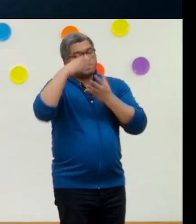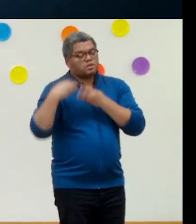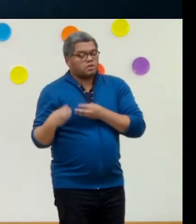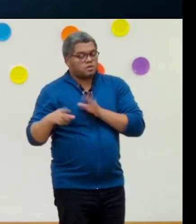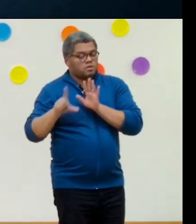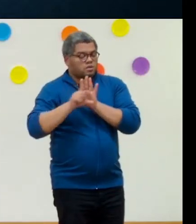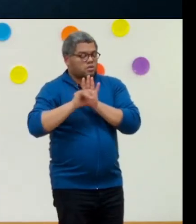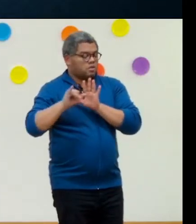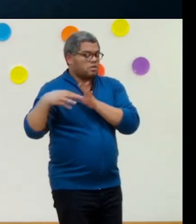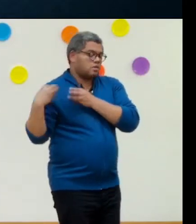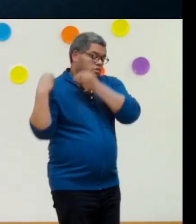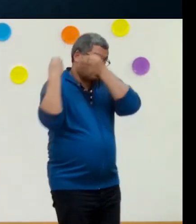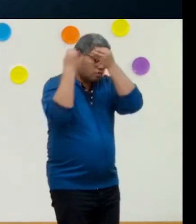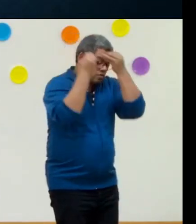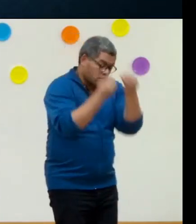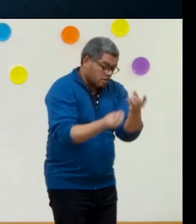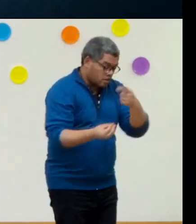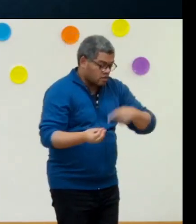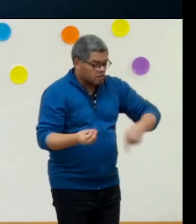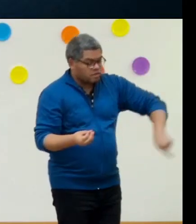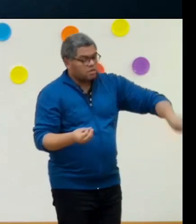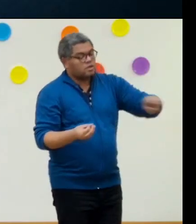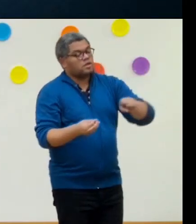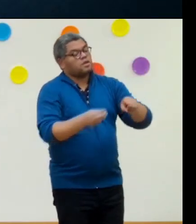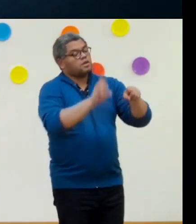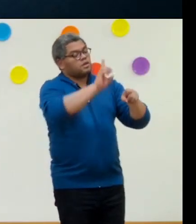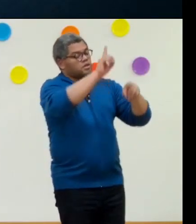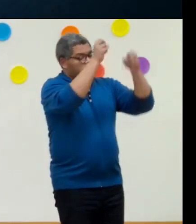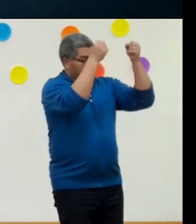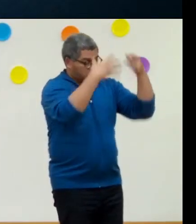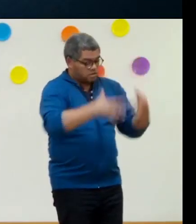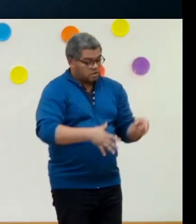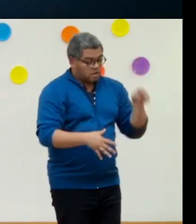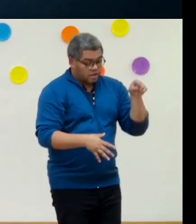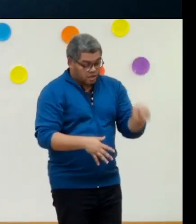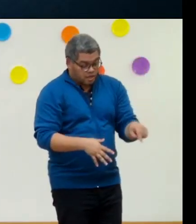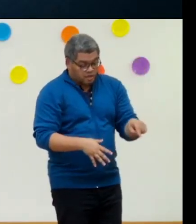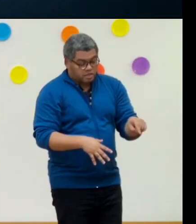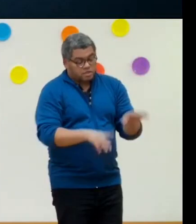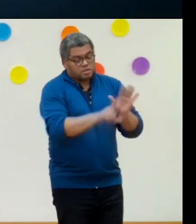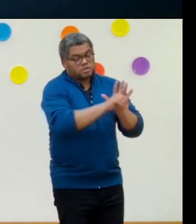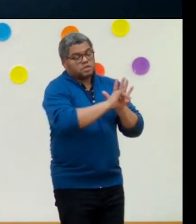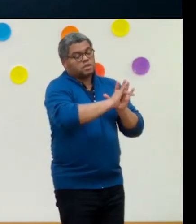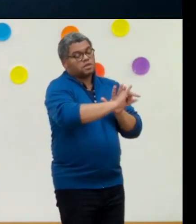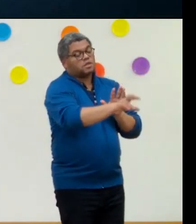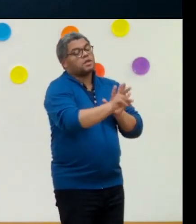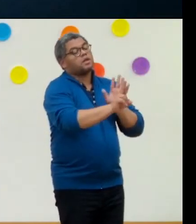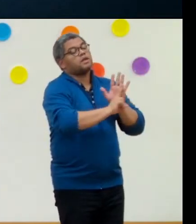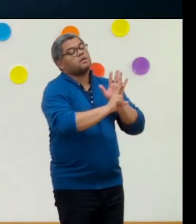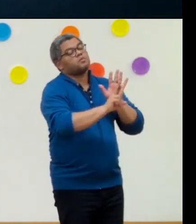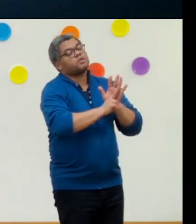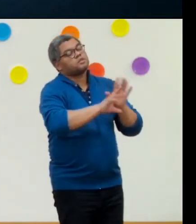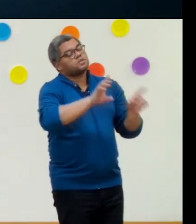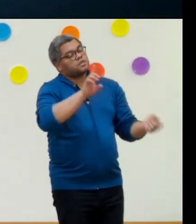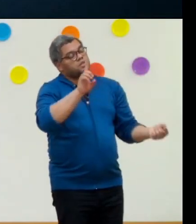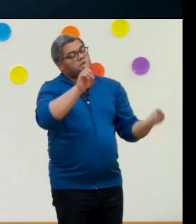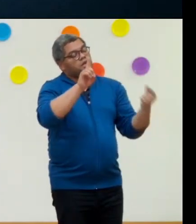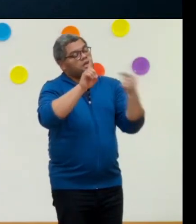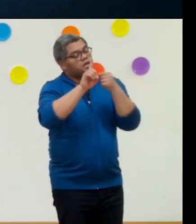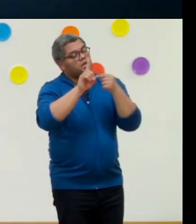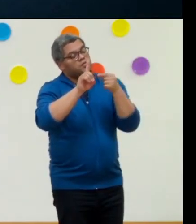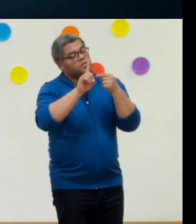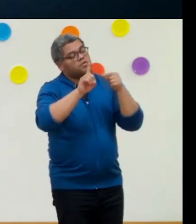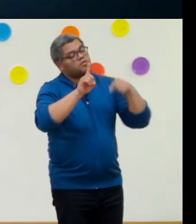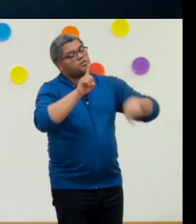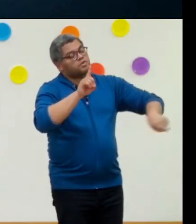de Deus. E Deus diz assim, essa lei tem a ver comigo, como eu sou. Vocês têm que ser como eu sou, sejam santos porque eu sou